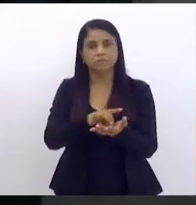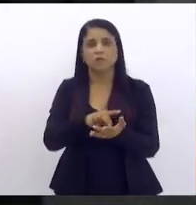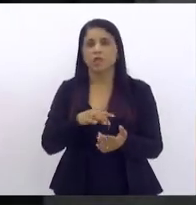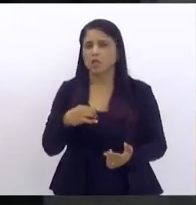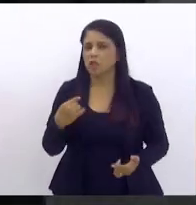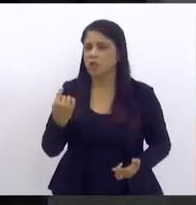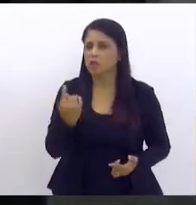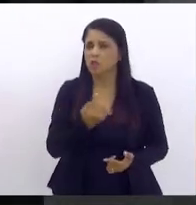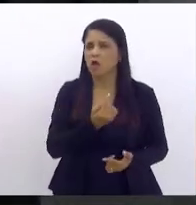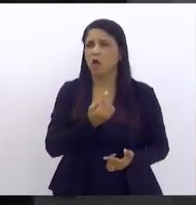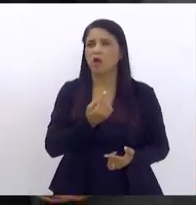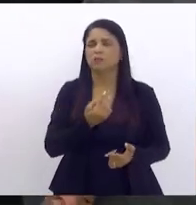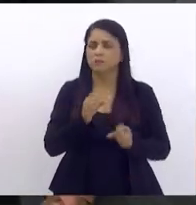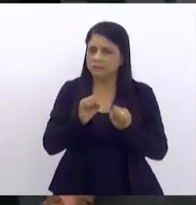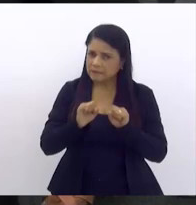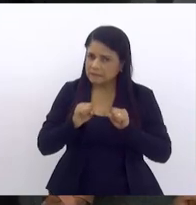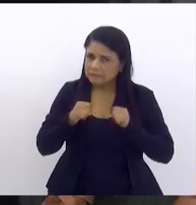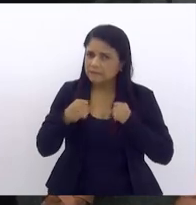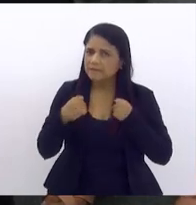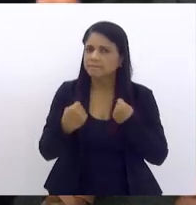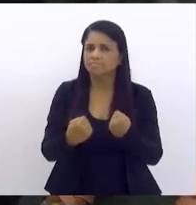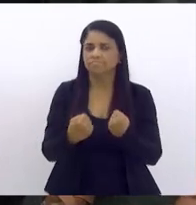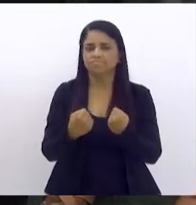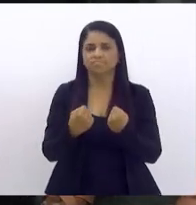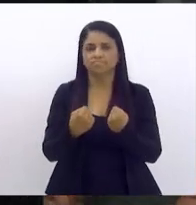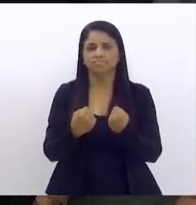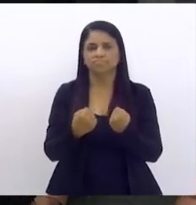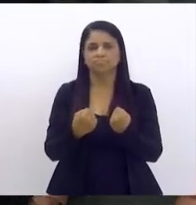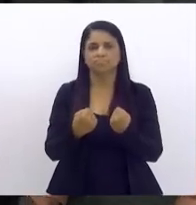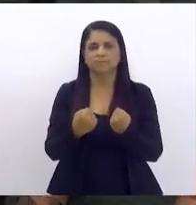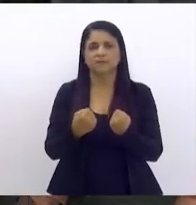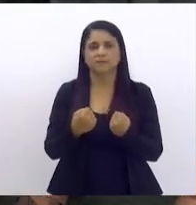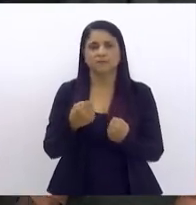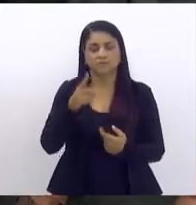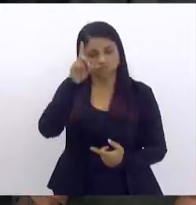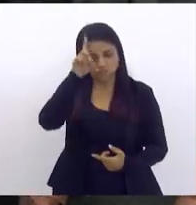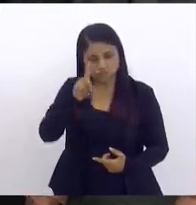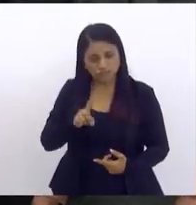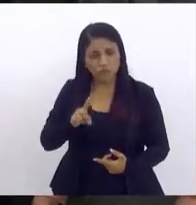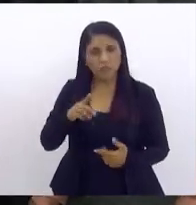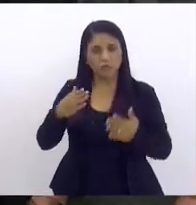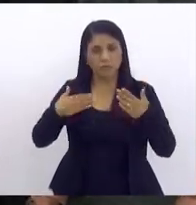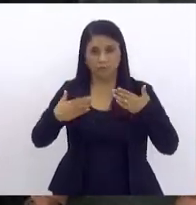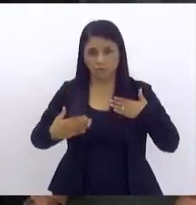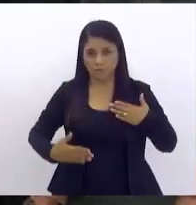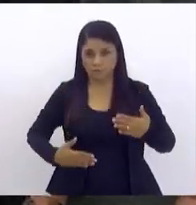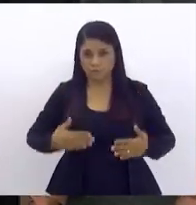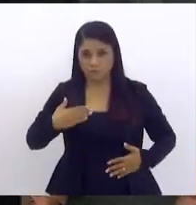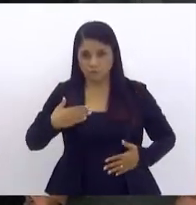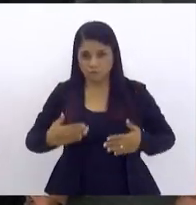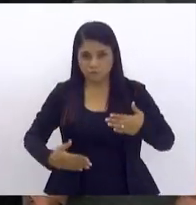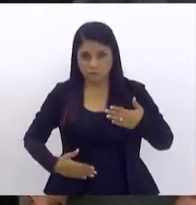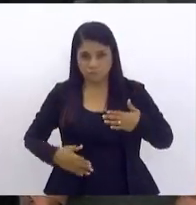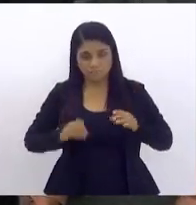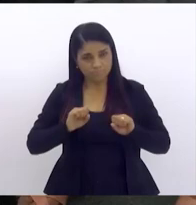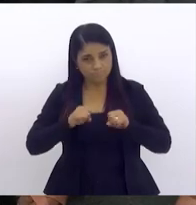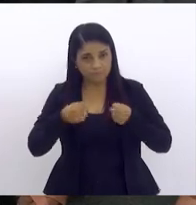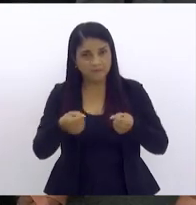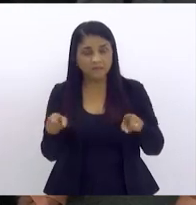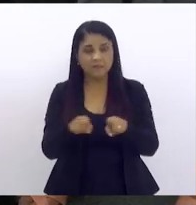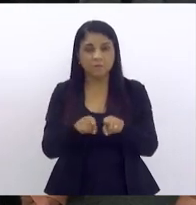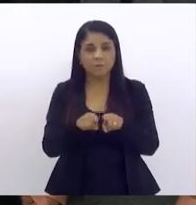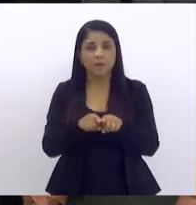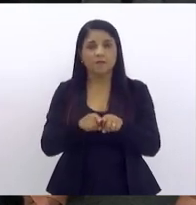estaremos aqui em defesa não só da sua integridade física, mas também das suas prerrogativas de deputada